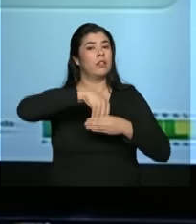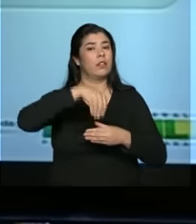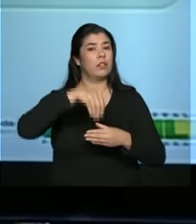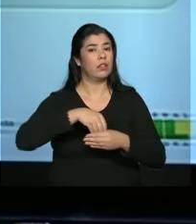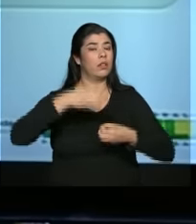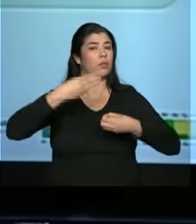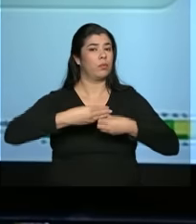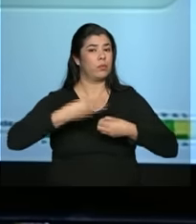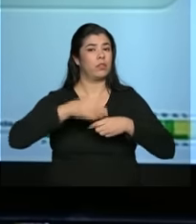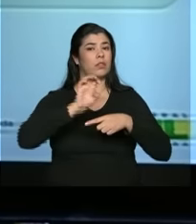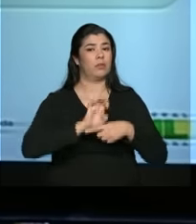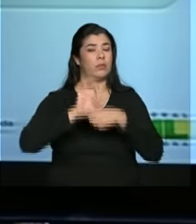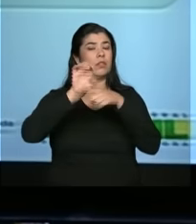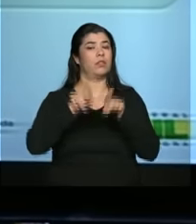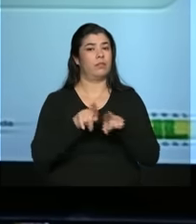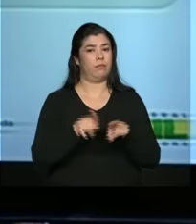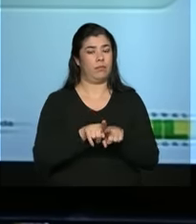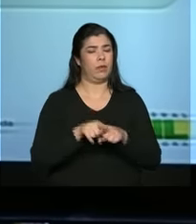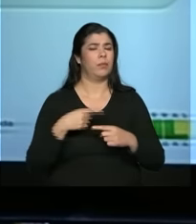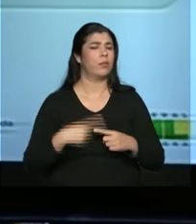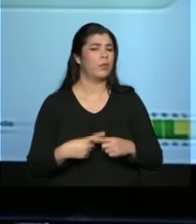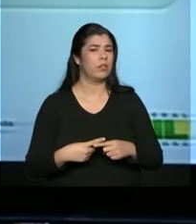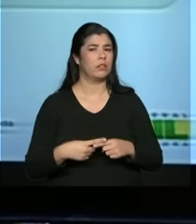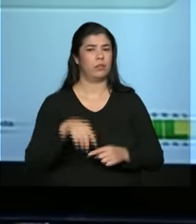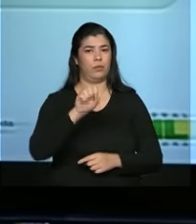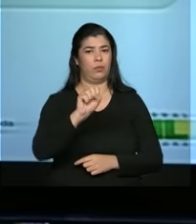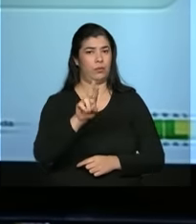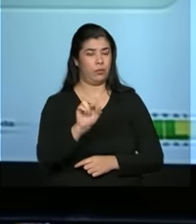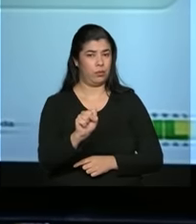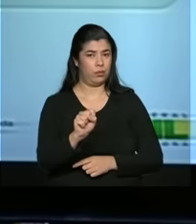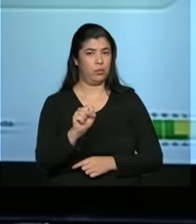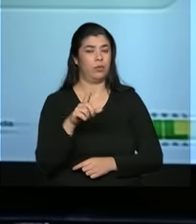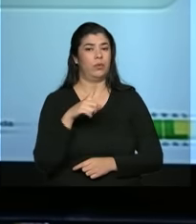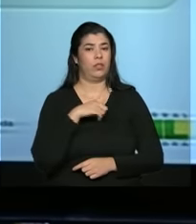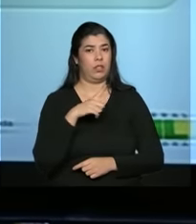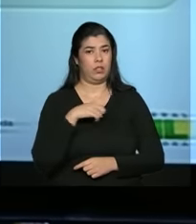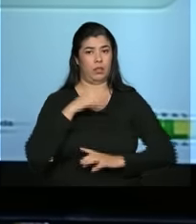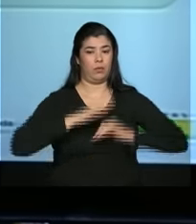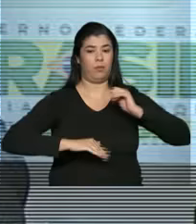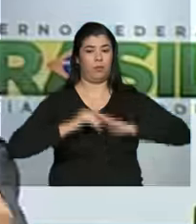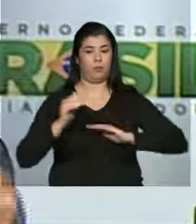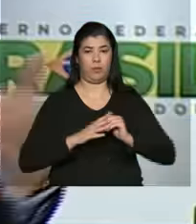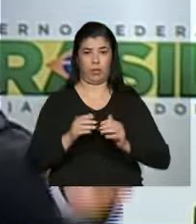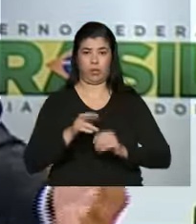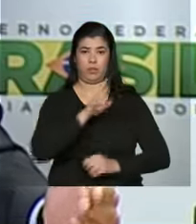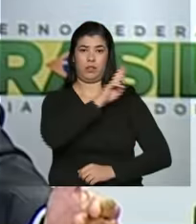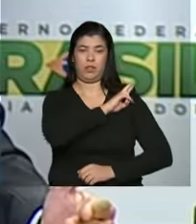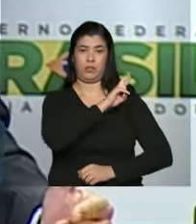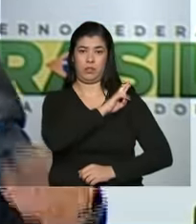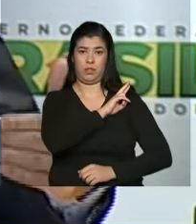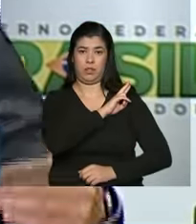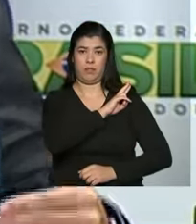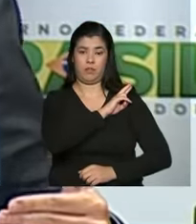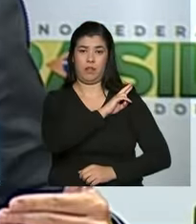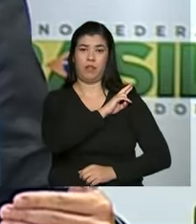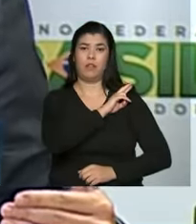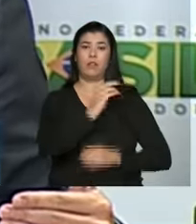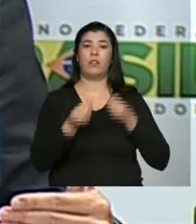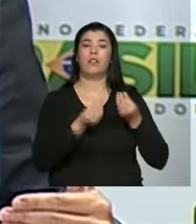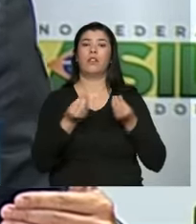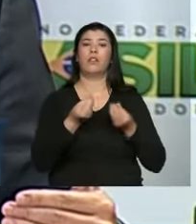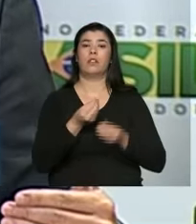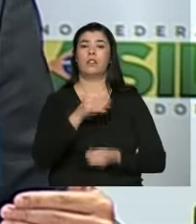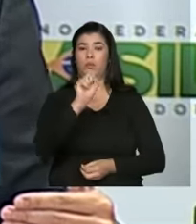entes municipais estaduais até porque só para lembrar o SUS ele é operacionalizado pela ação dos estados e municípios é eles são